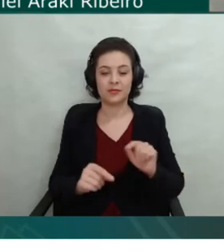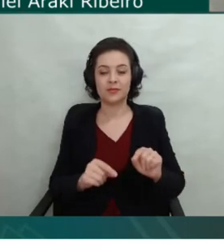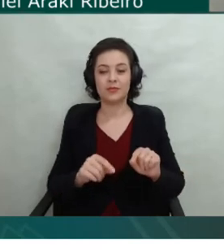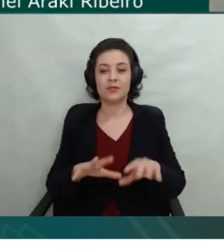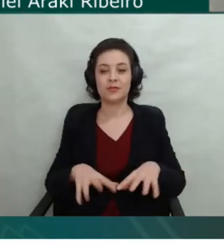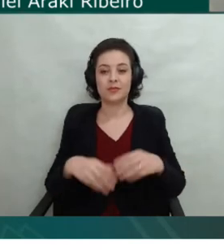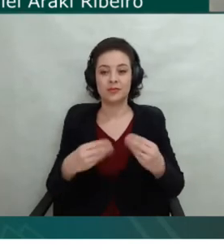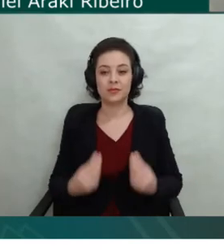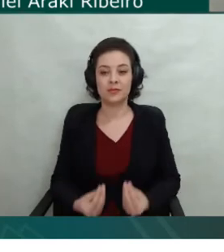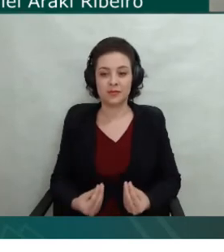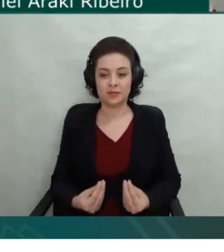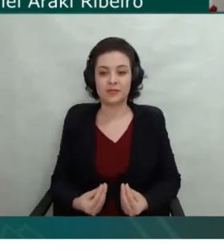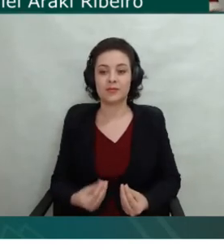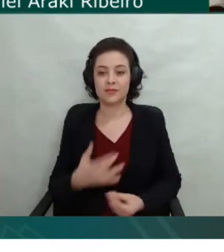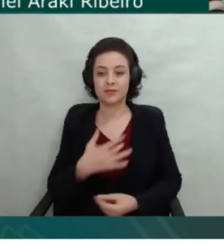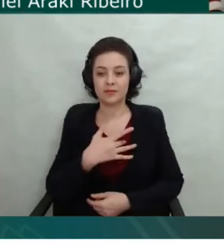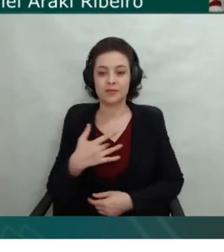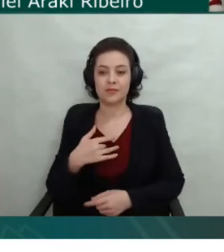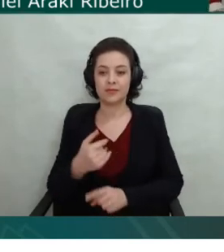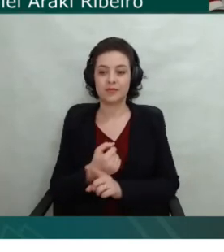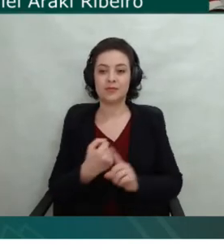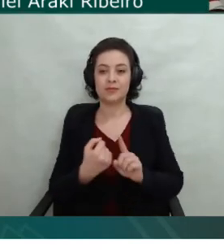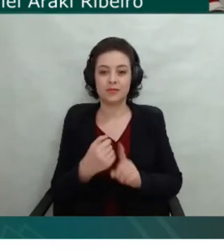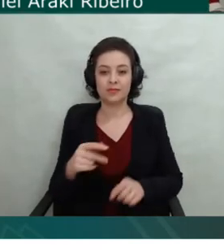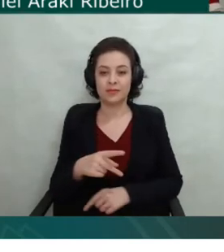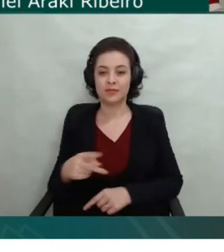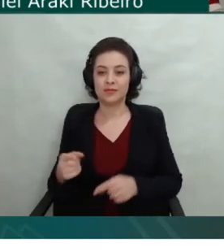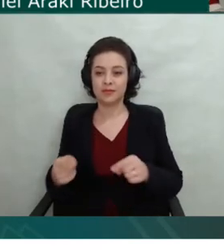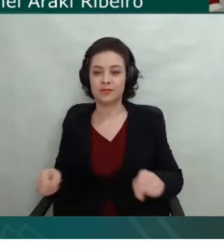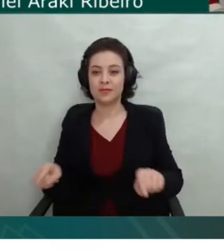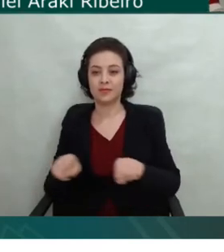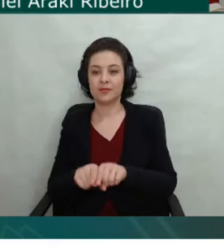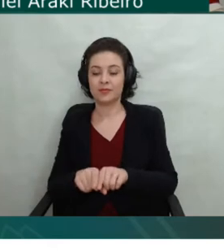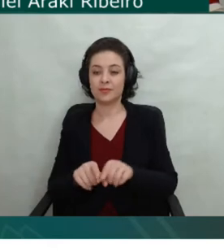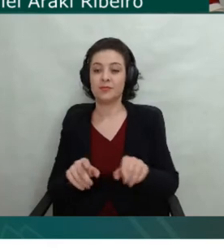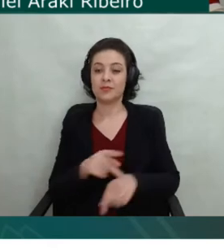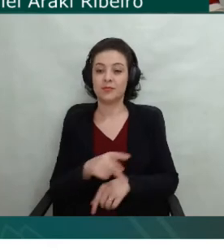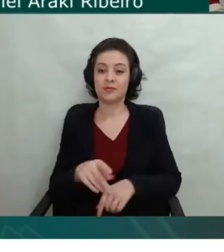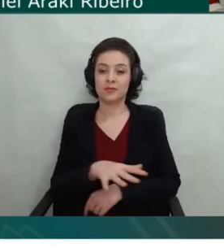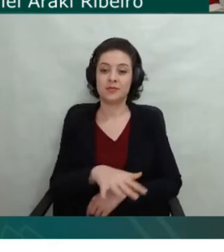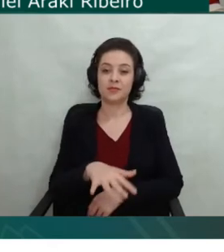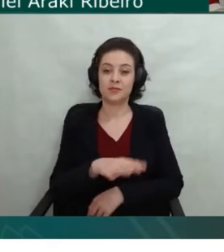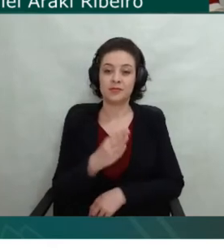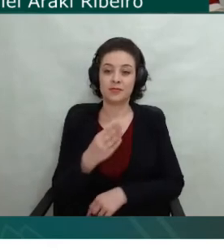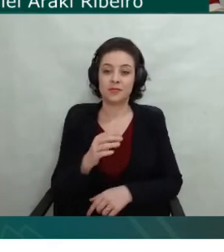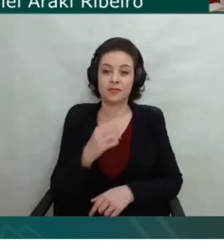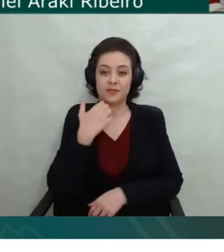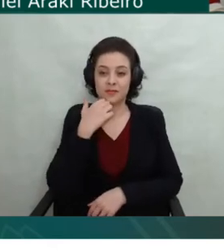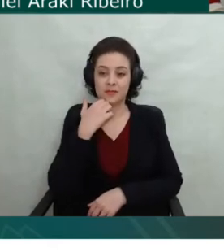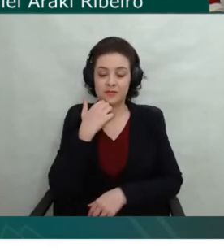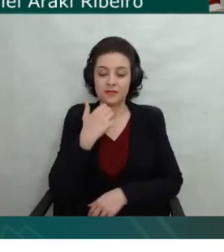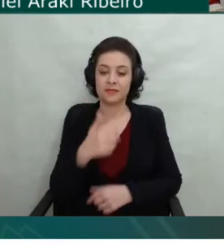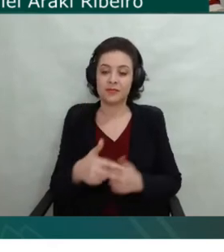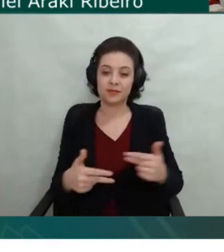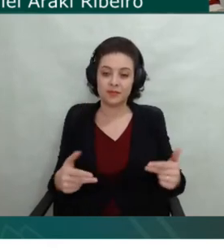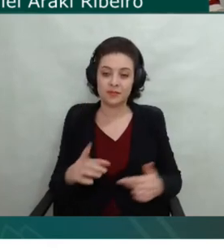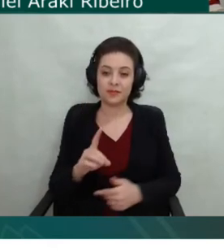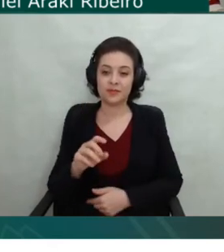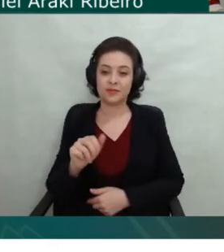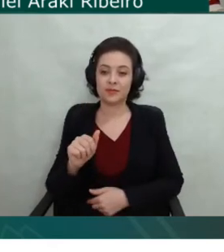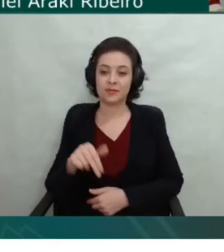e Sociedade, professor associado e livre docente do Departamento de Biociências. O Daniel, ele se